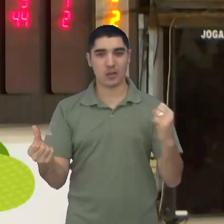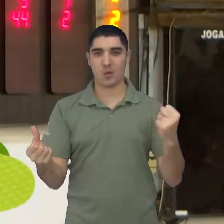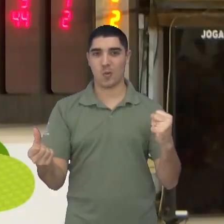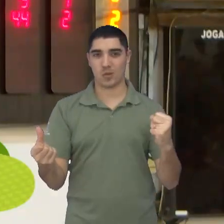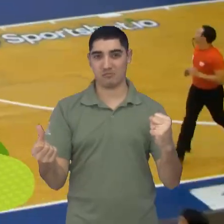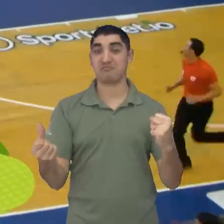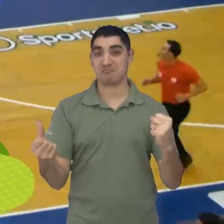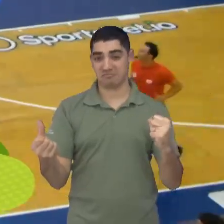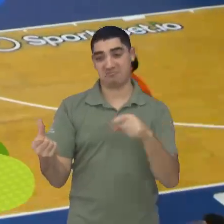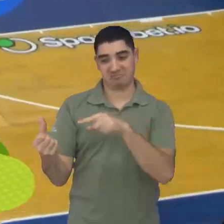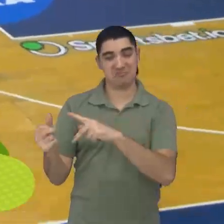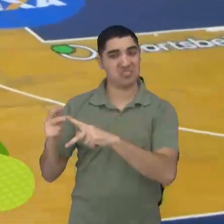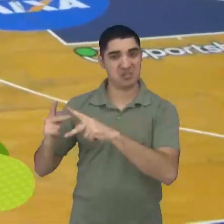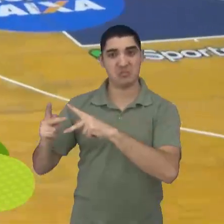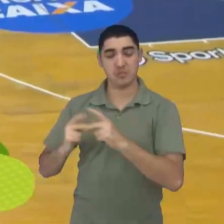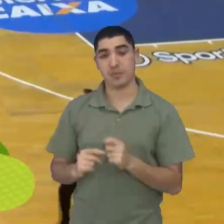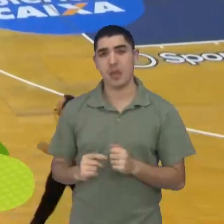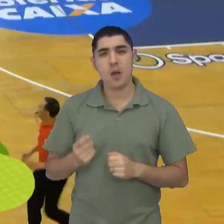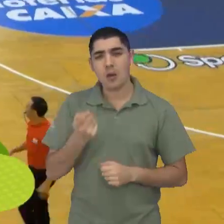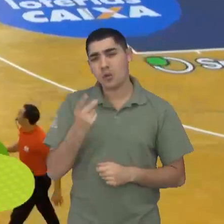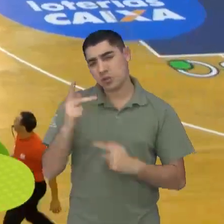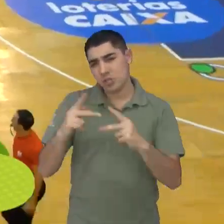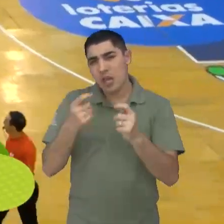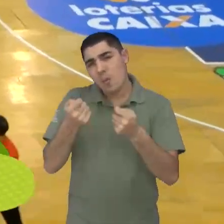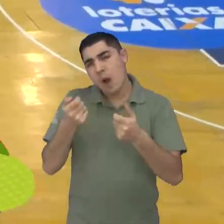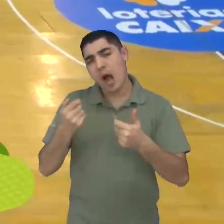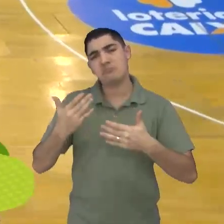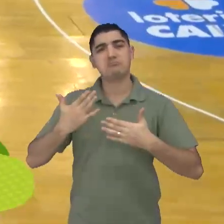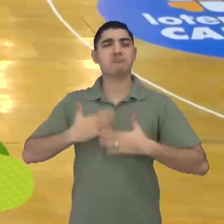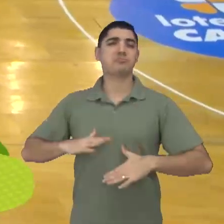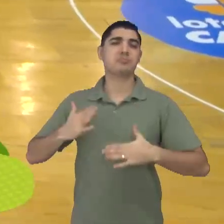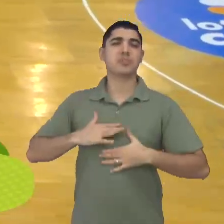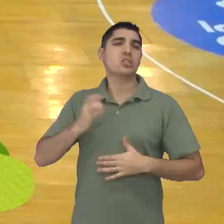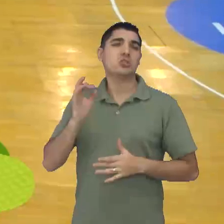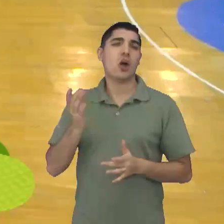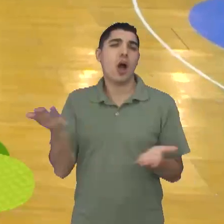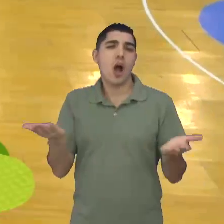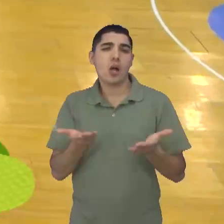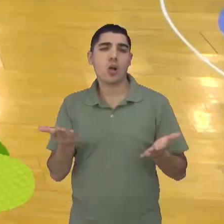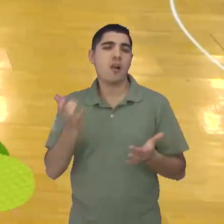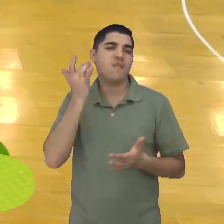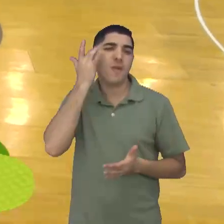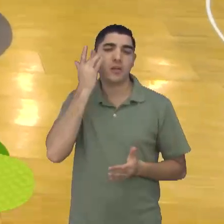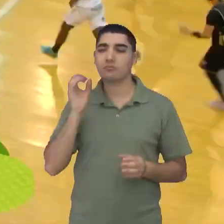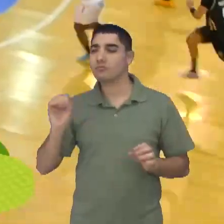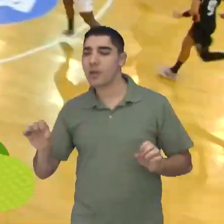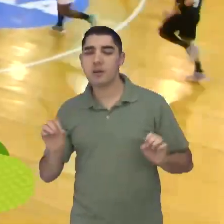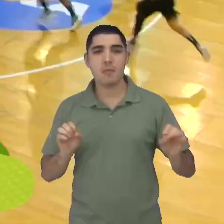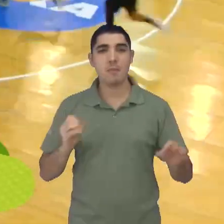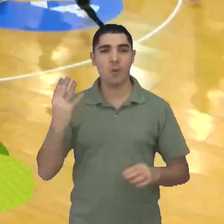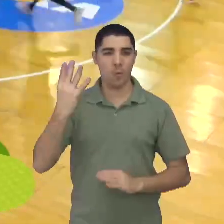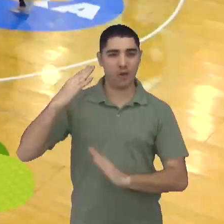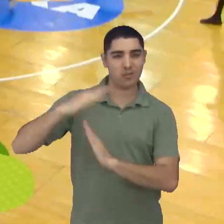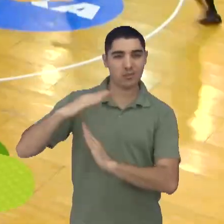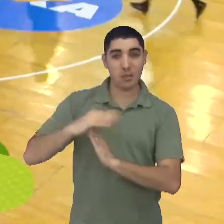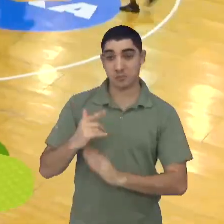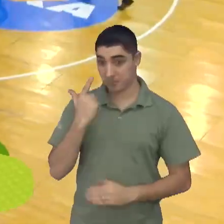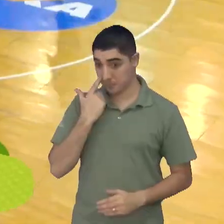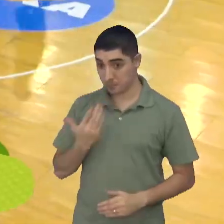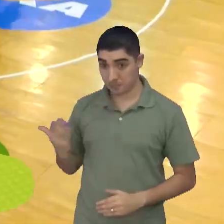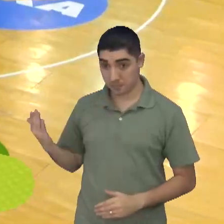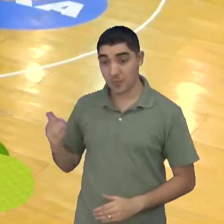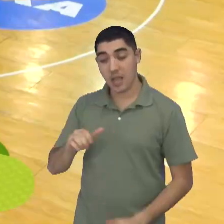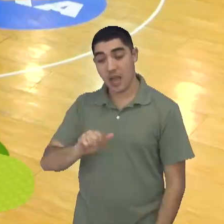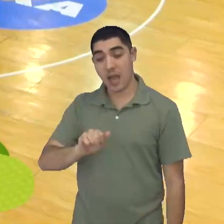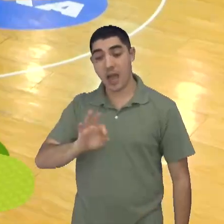76-48. Com vitória encaminhada, o São José apenas administrou a vantagem no último quarto. Arthur marcou em